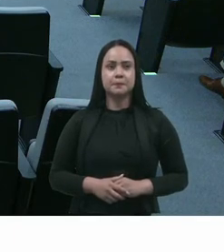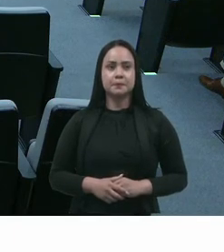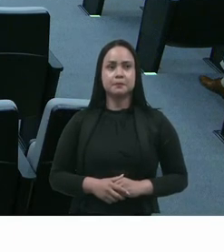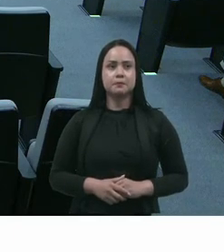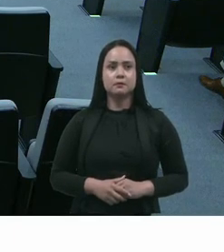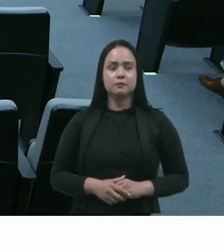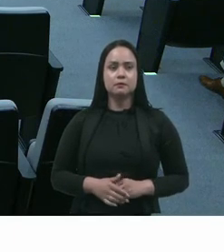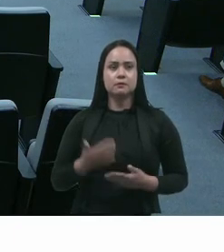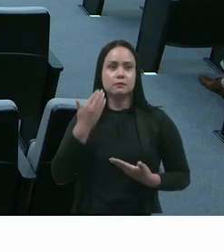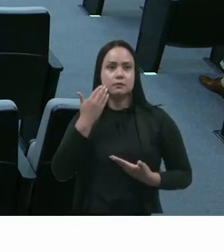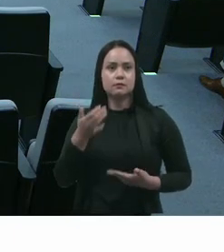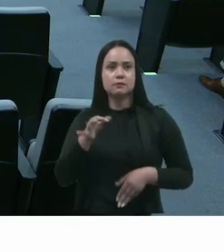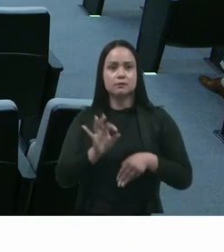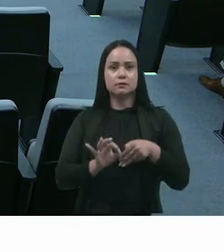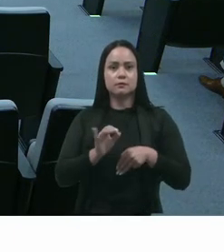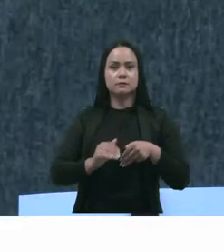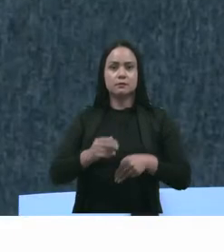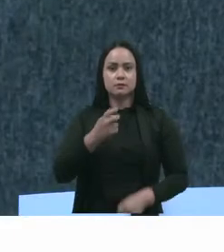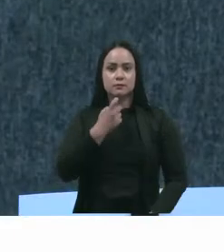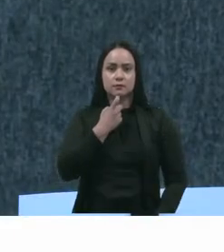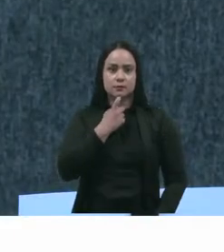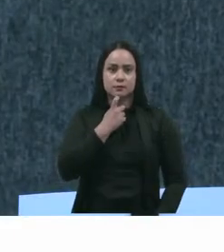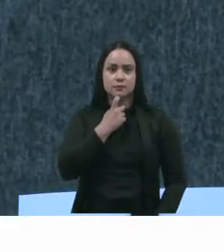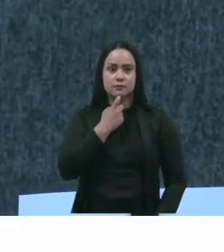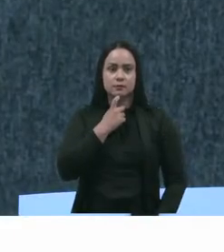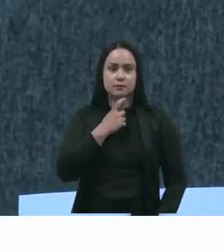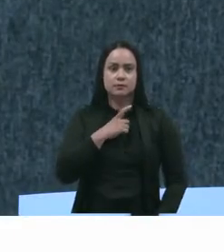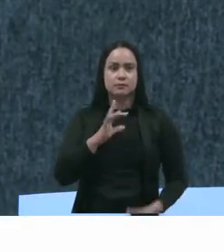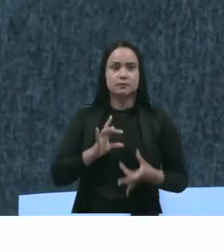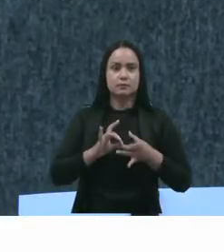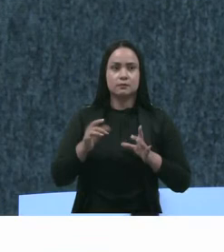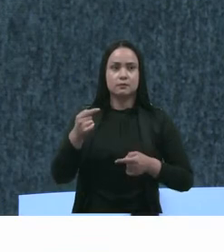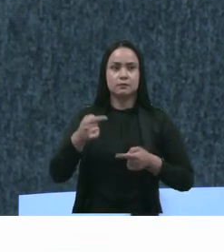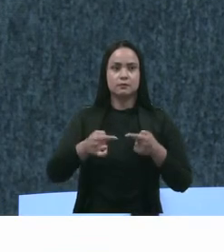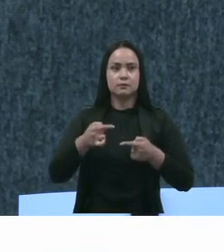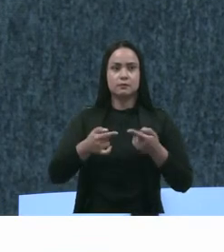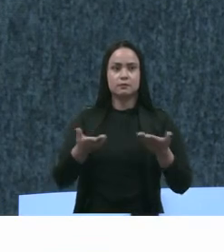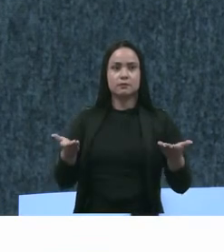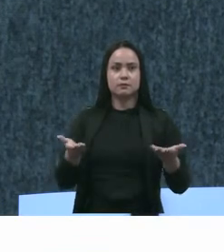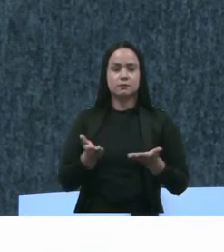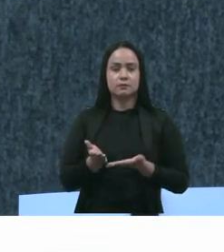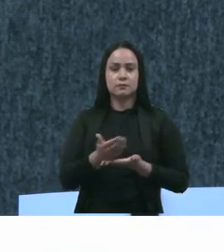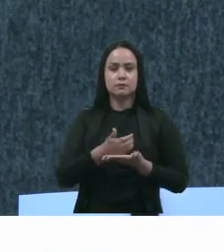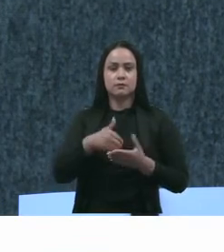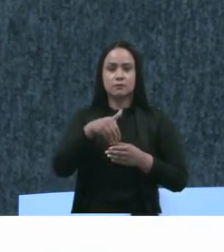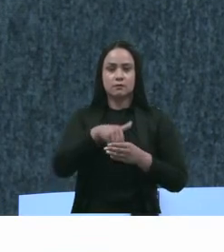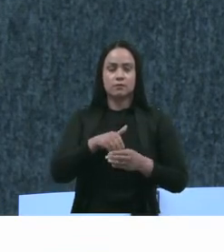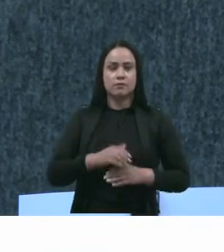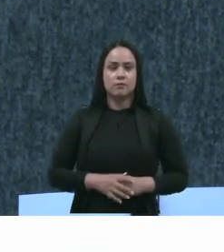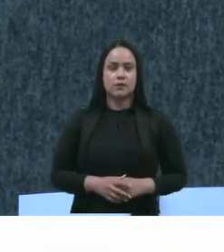Agradeço ao ministro Salomão. Estabelecida a divergência, passo a colher os votos.